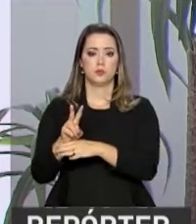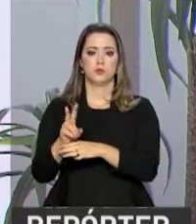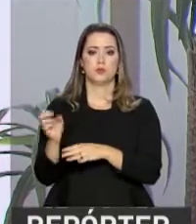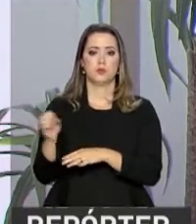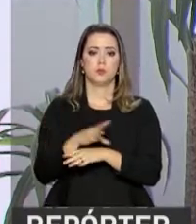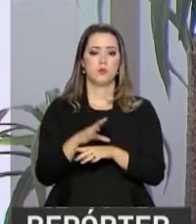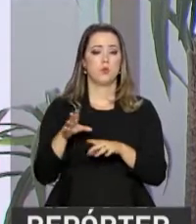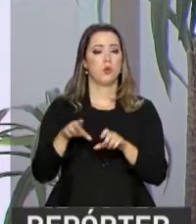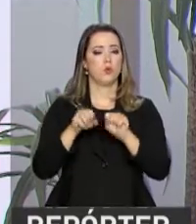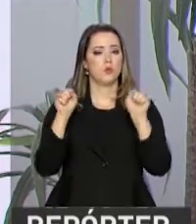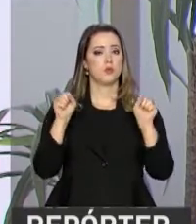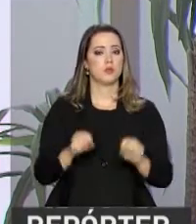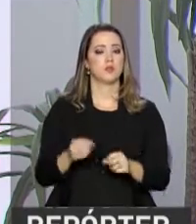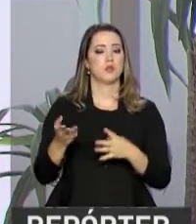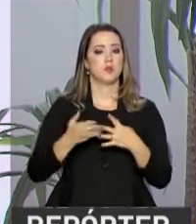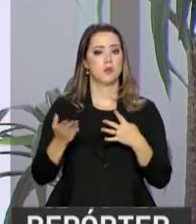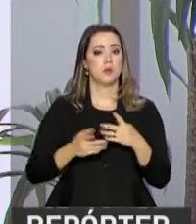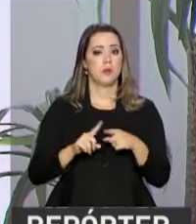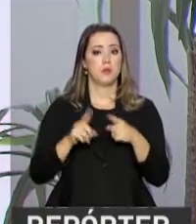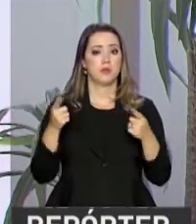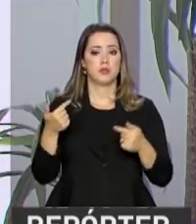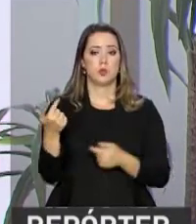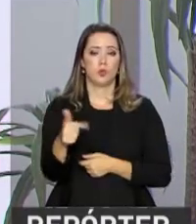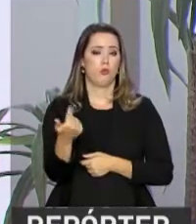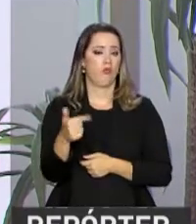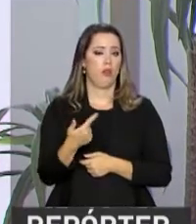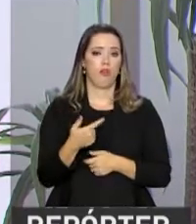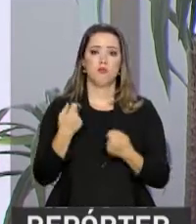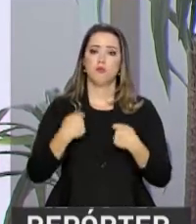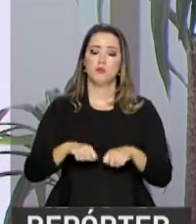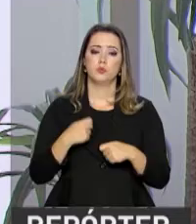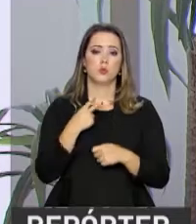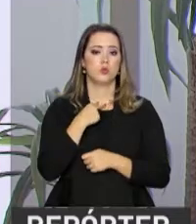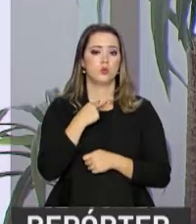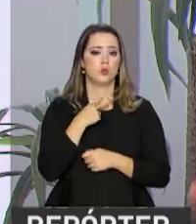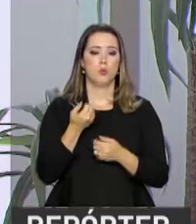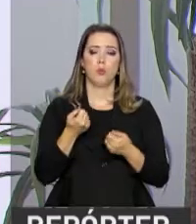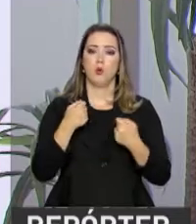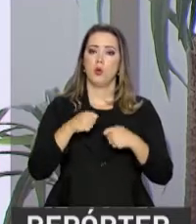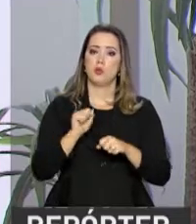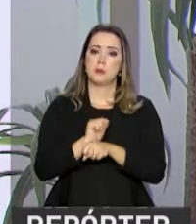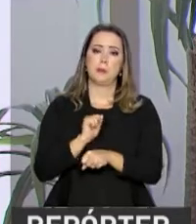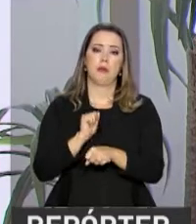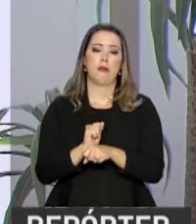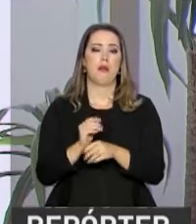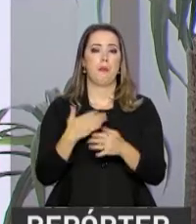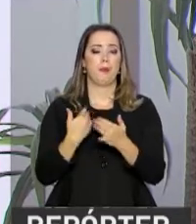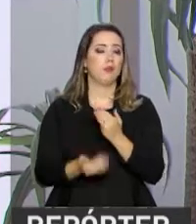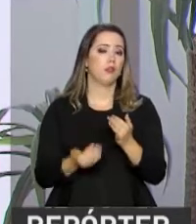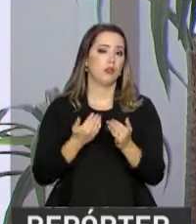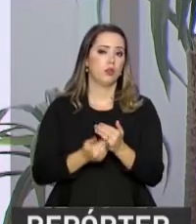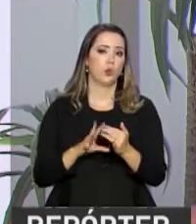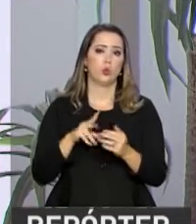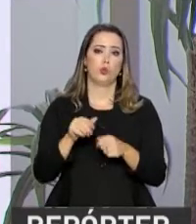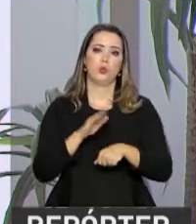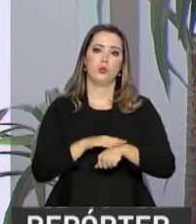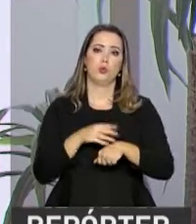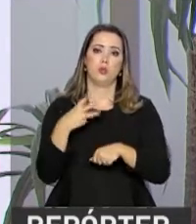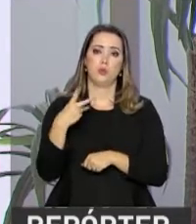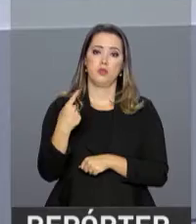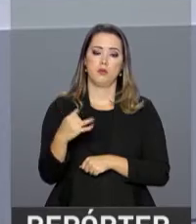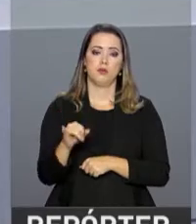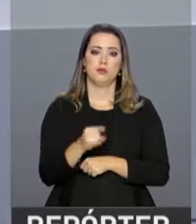a nova modalidade. Mas enquanto ela não existe, não deixe de fazer isso até dia